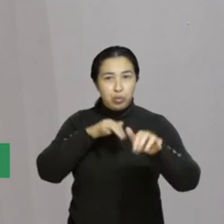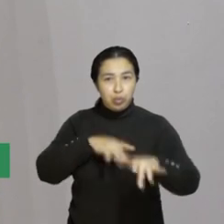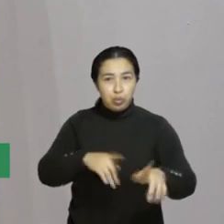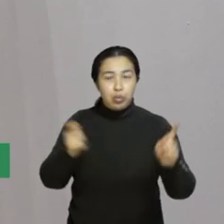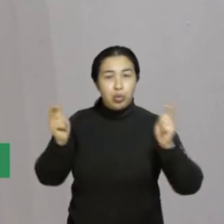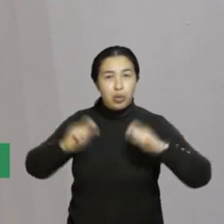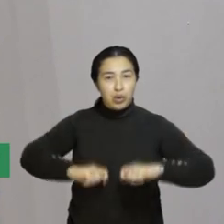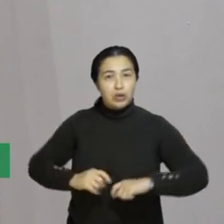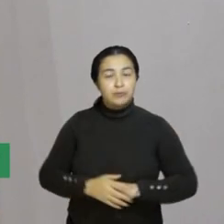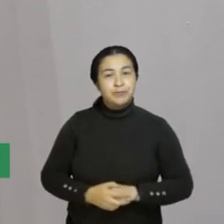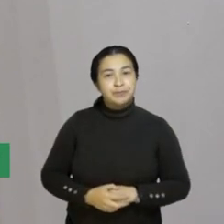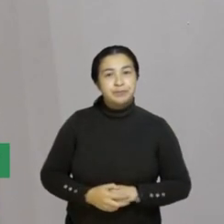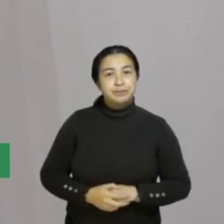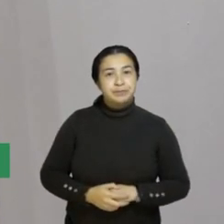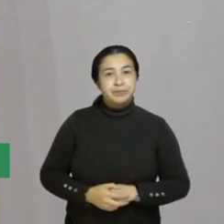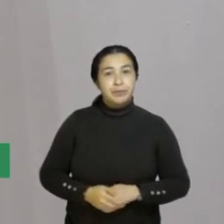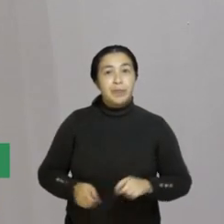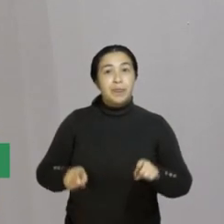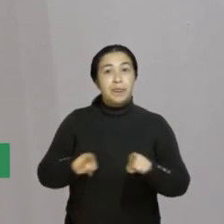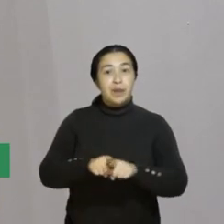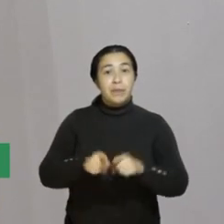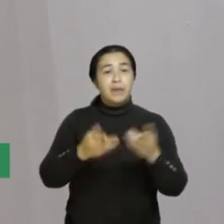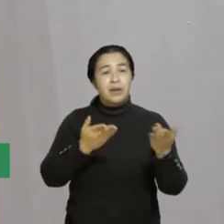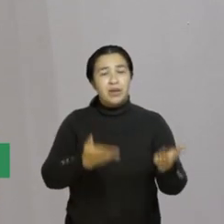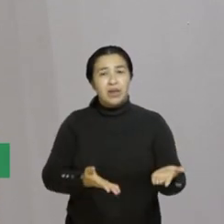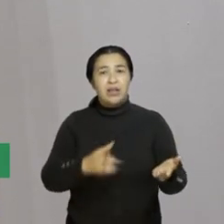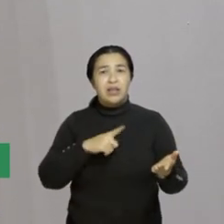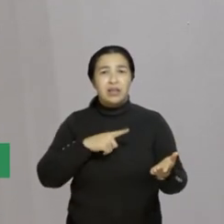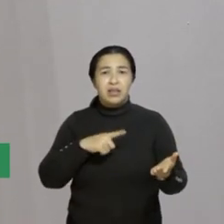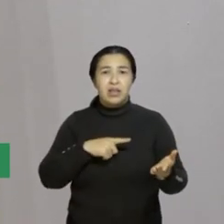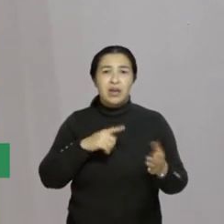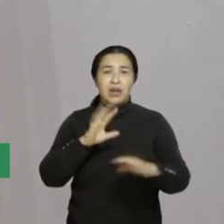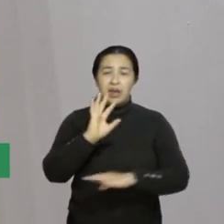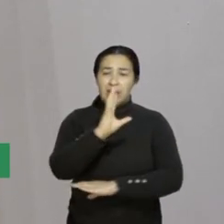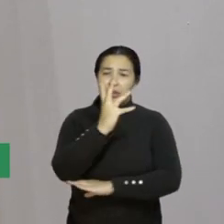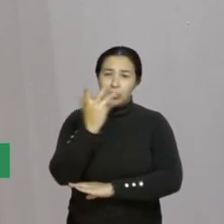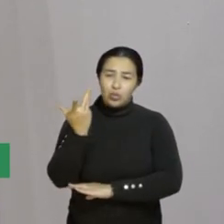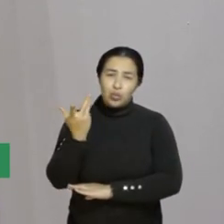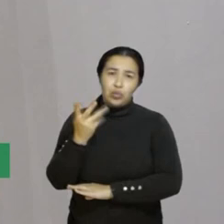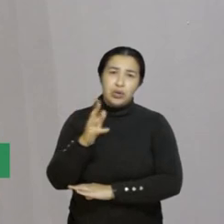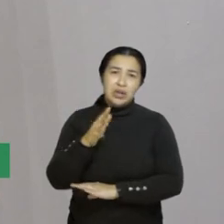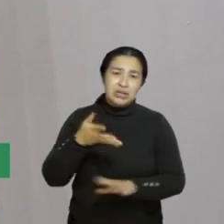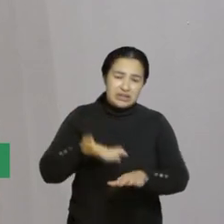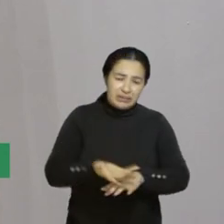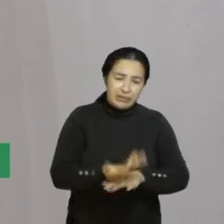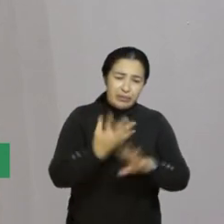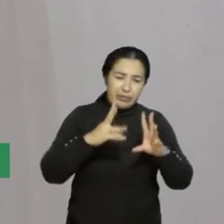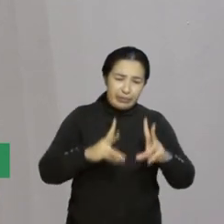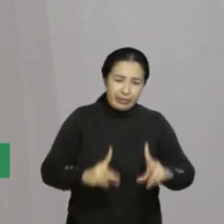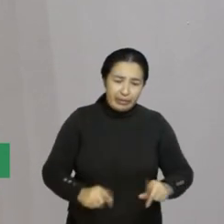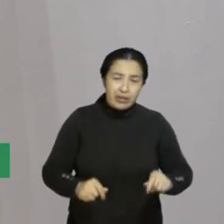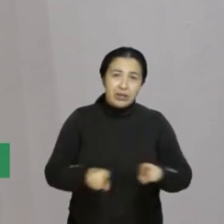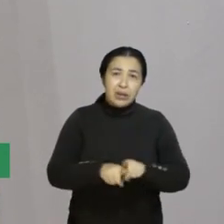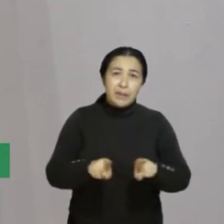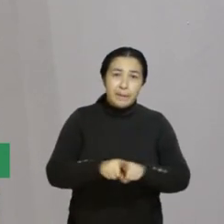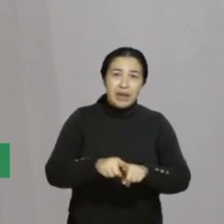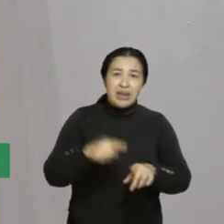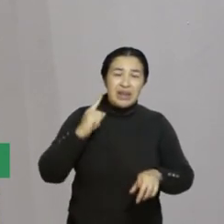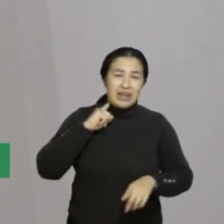Assoreamento da própria natureza, por barro, por lama, mas também por árvores, por